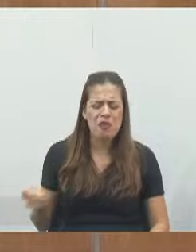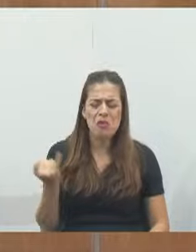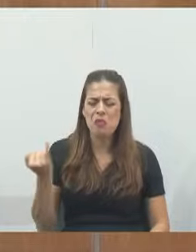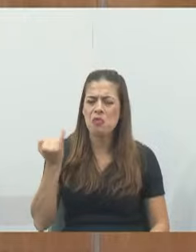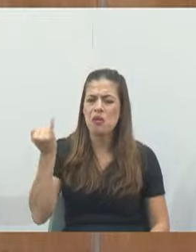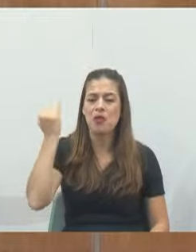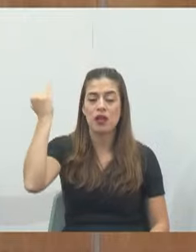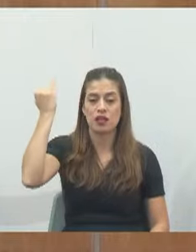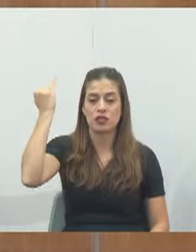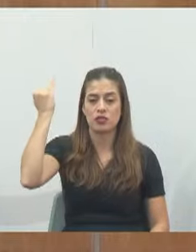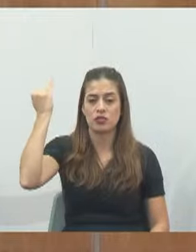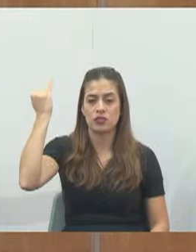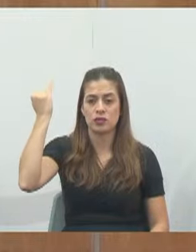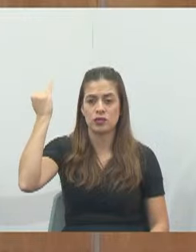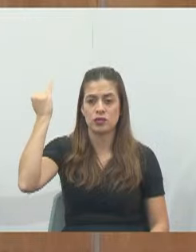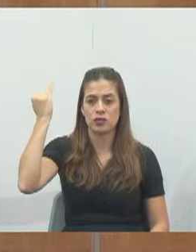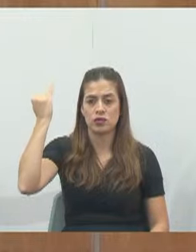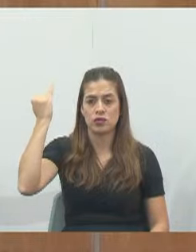importante.